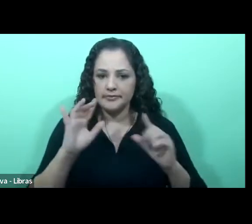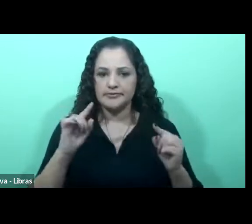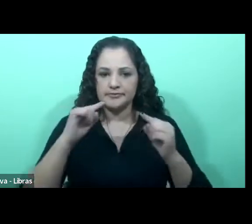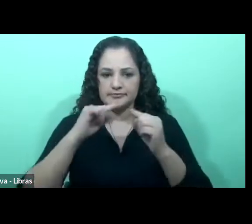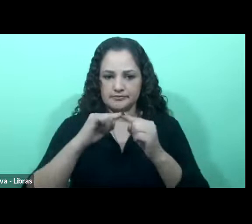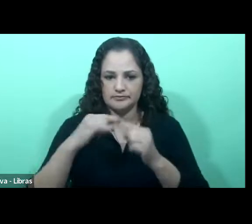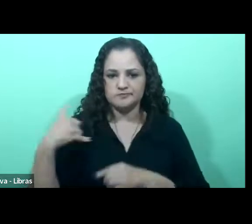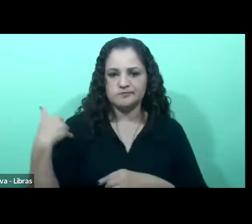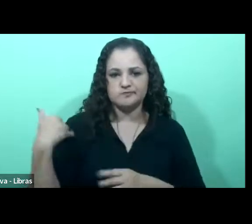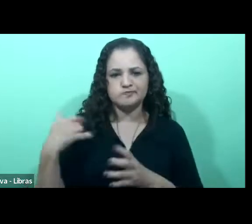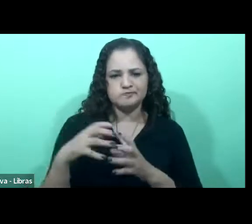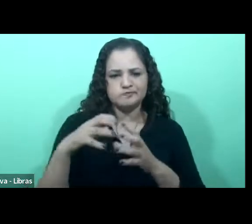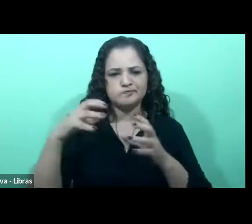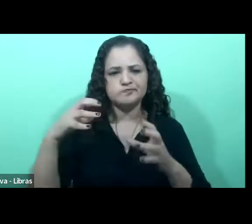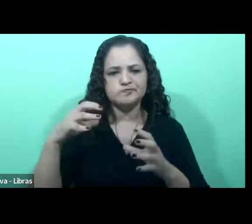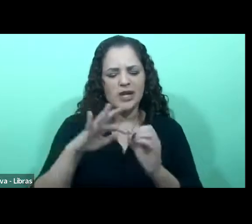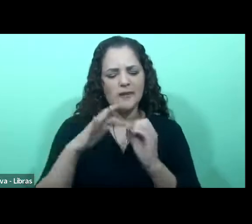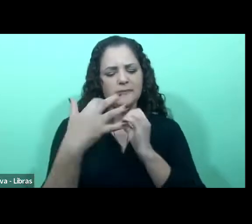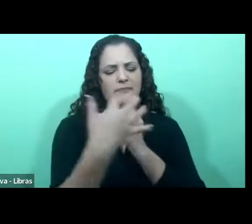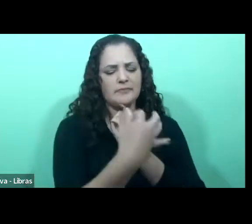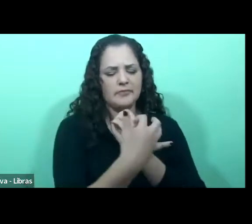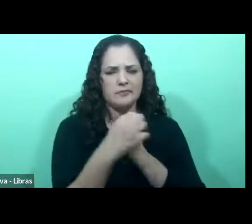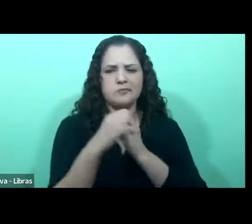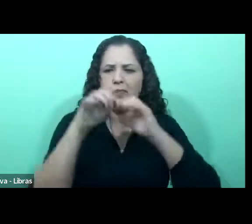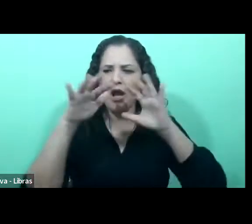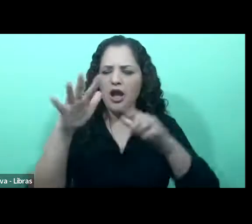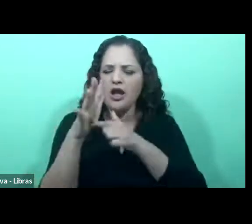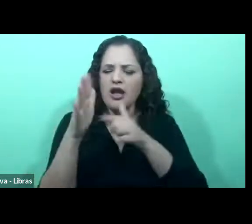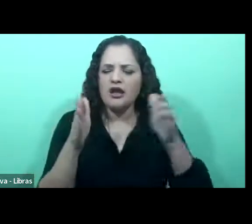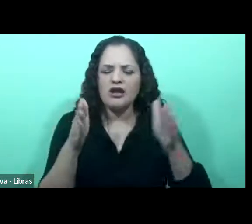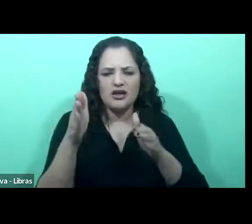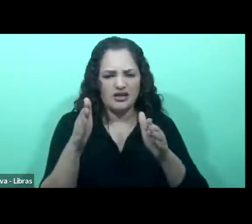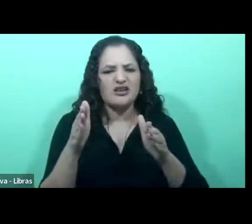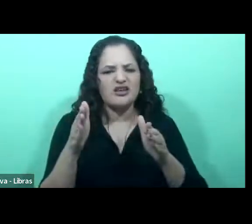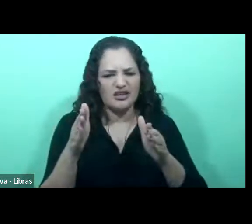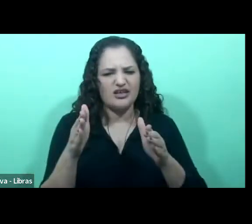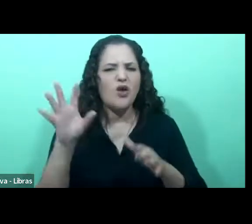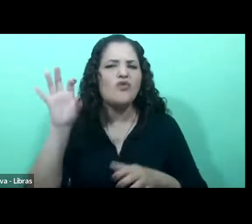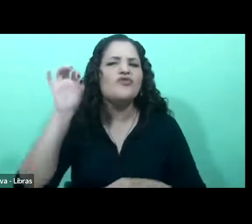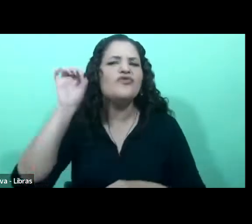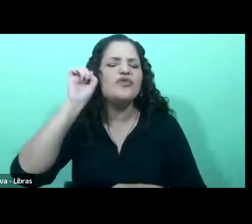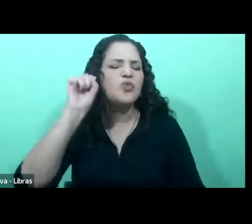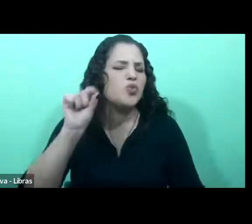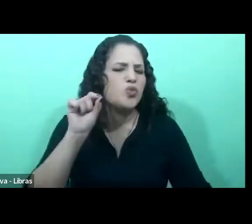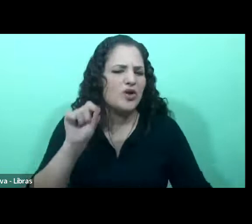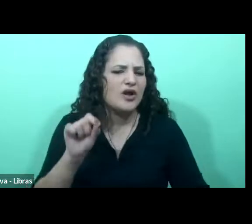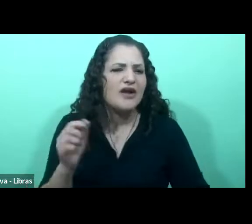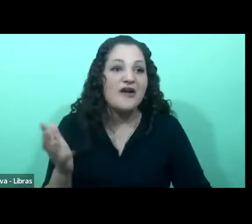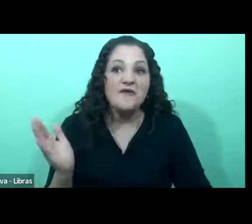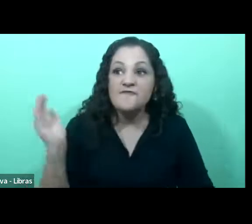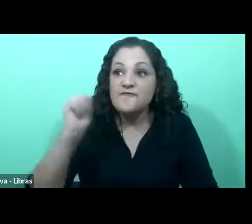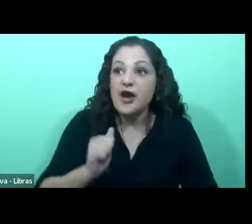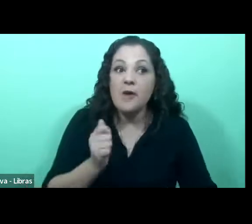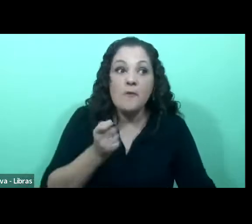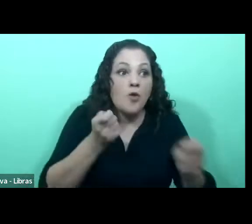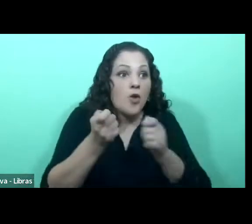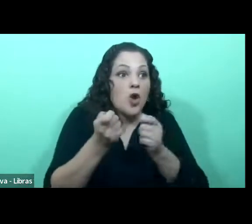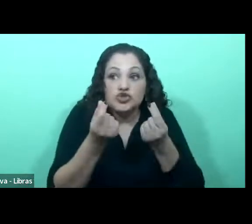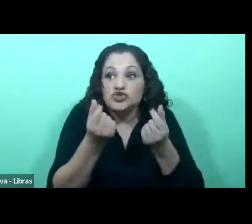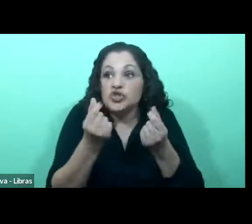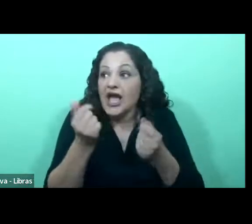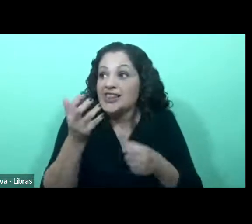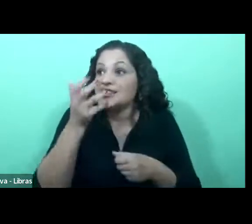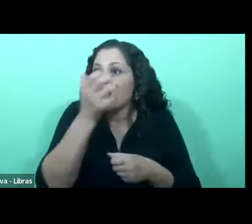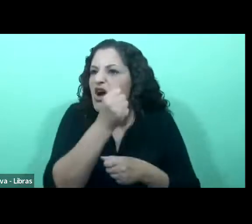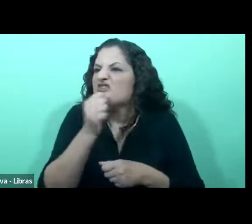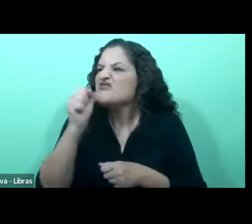durante a pandemia? Né? Vamos salvar a economia, os idosos se sacrifiquem, todo mundo quer viver 100 anos, todo mundo quer